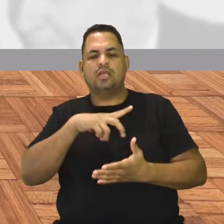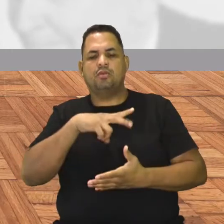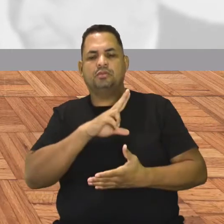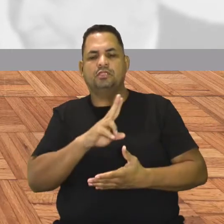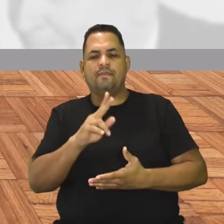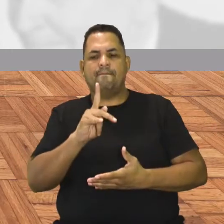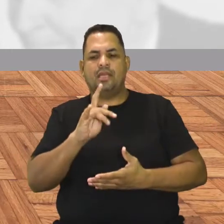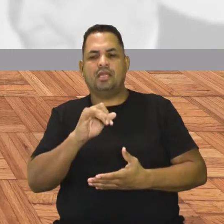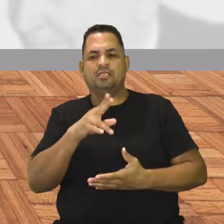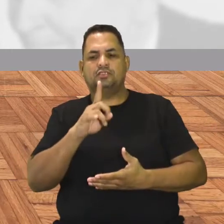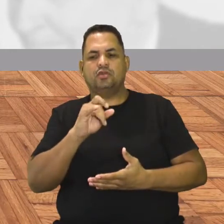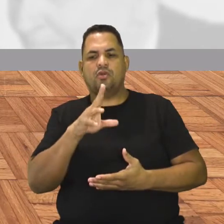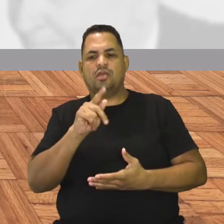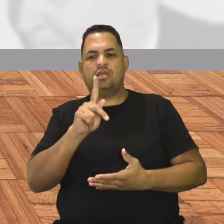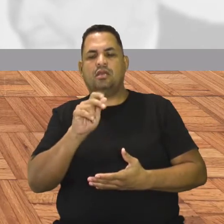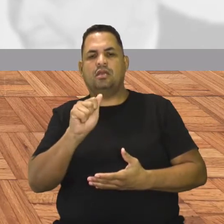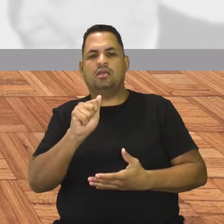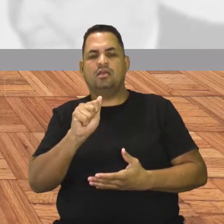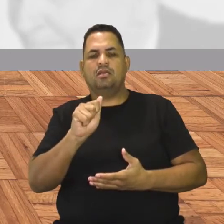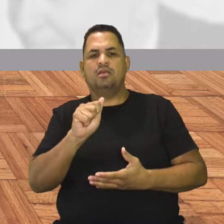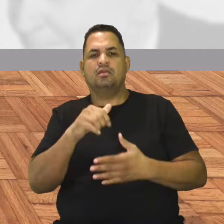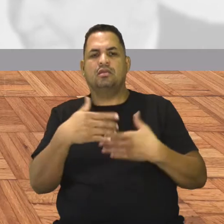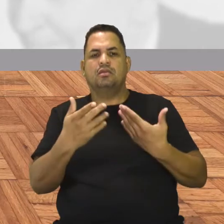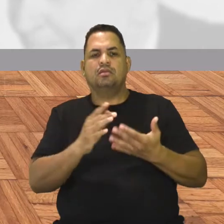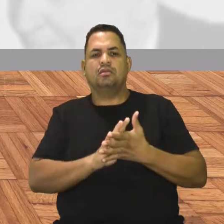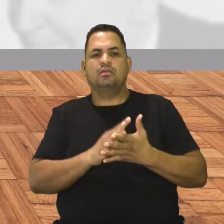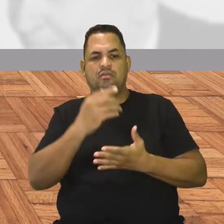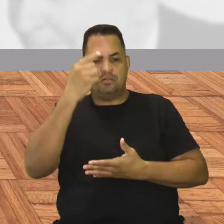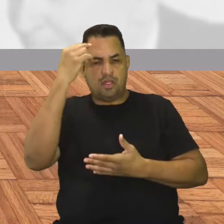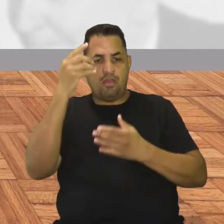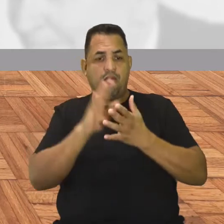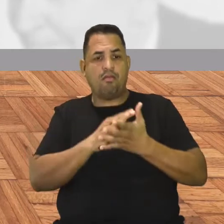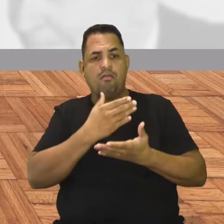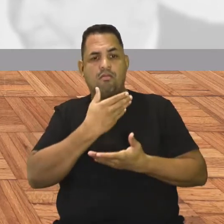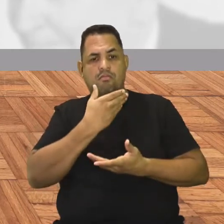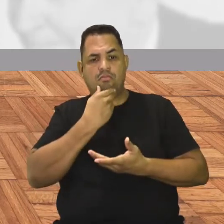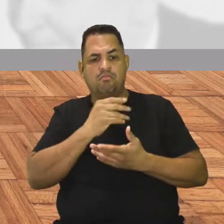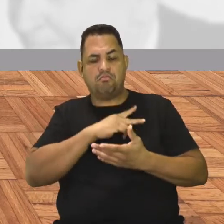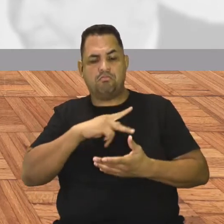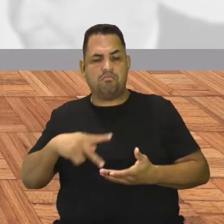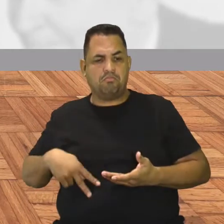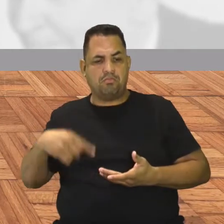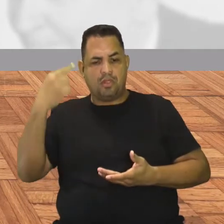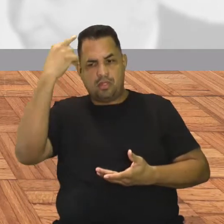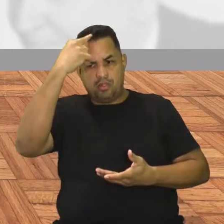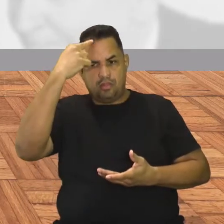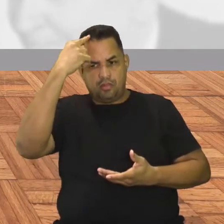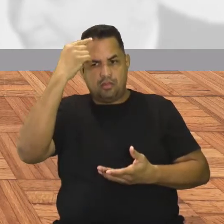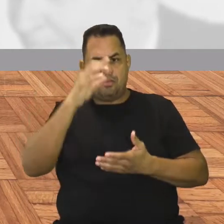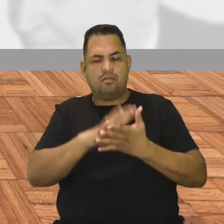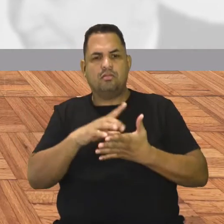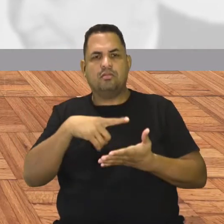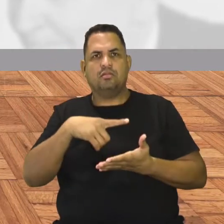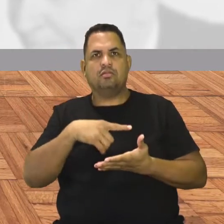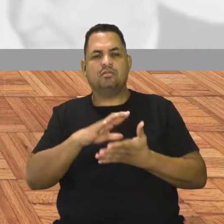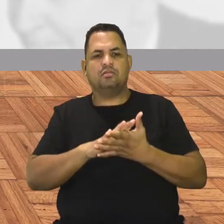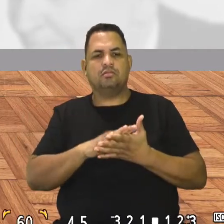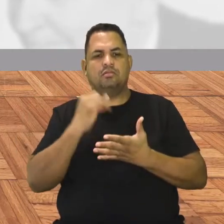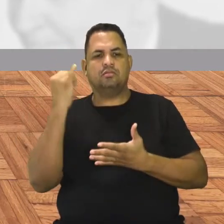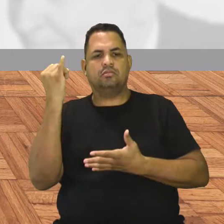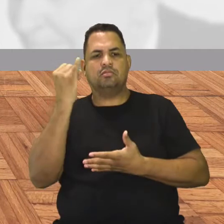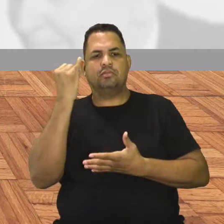perestroika. Então, Mikhail Gorbachev, ele foi uma figura muito importante para essa saída, para